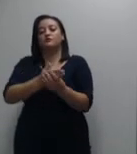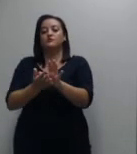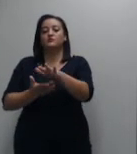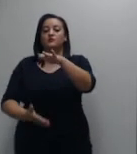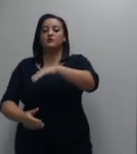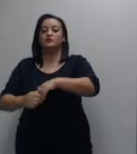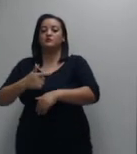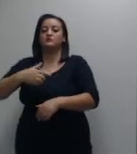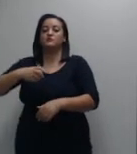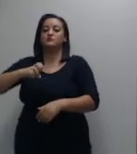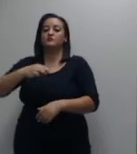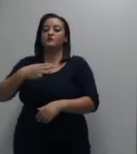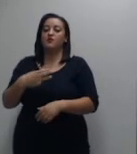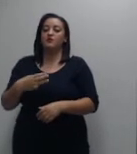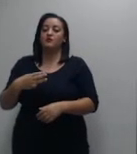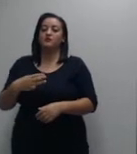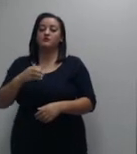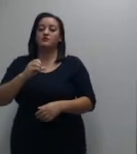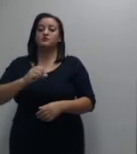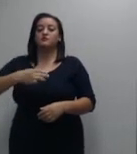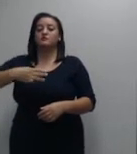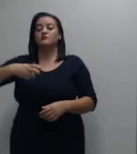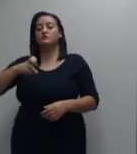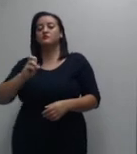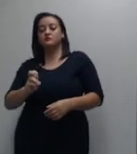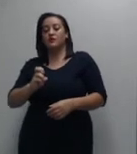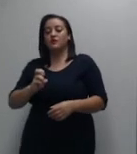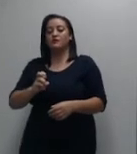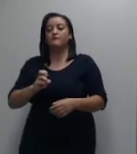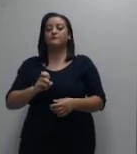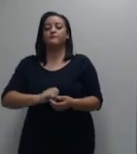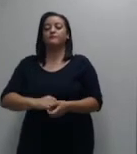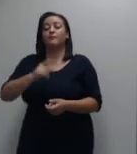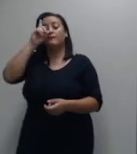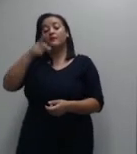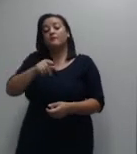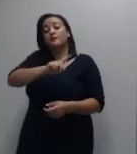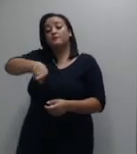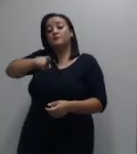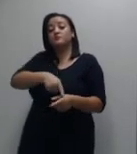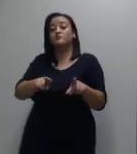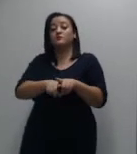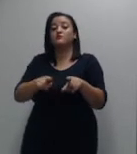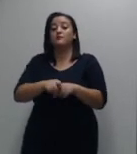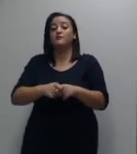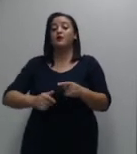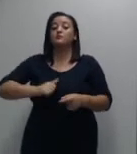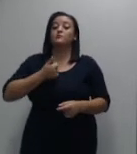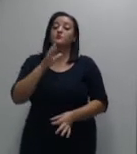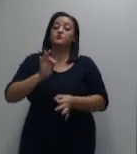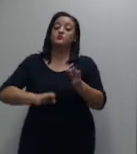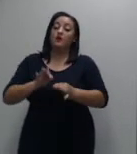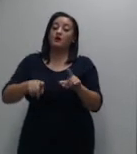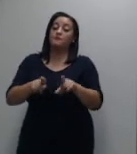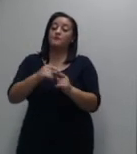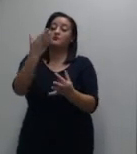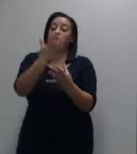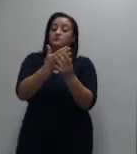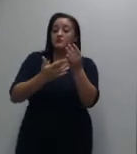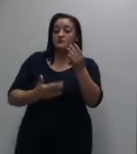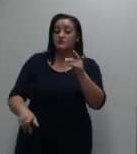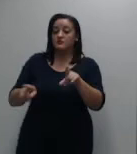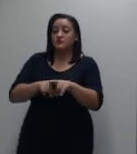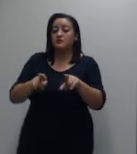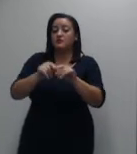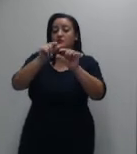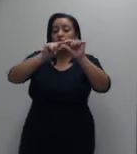s253 035 de que determinou a anulação do primeiro julgamento dos embargos declaração do